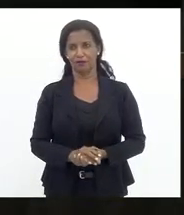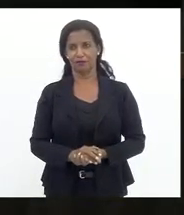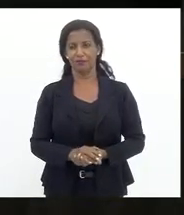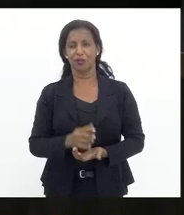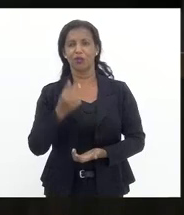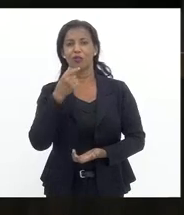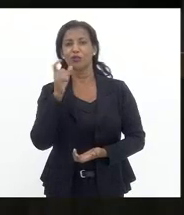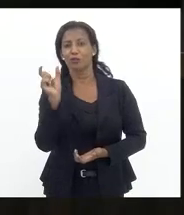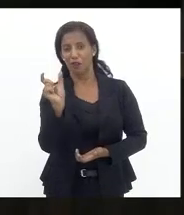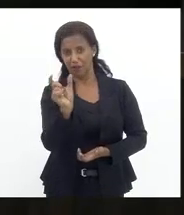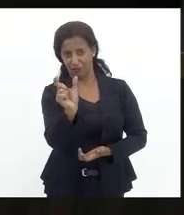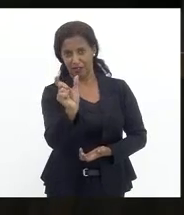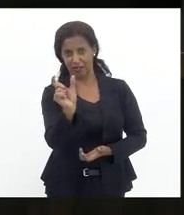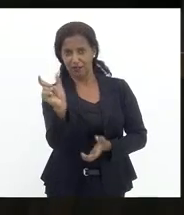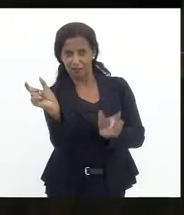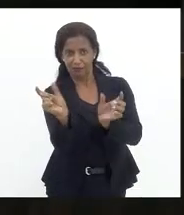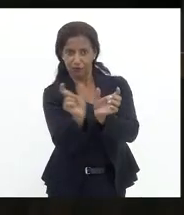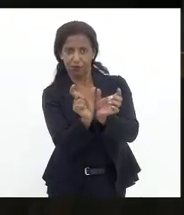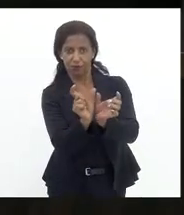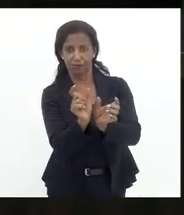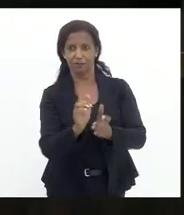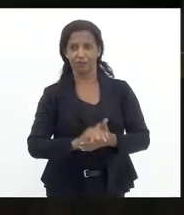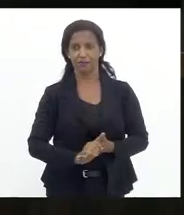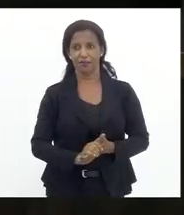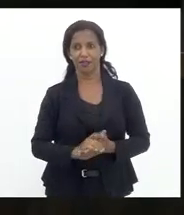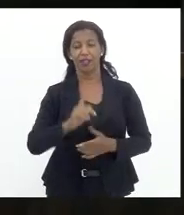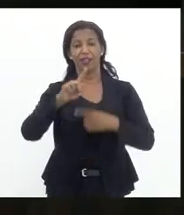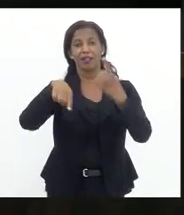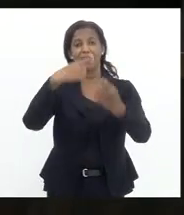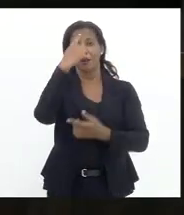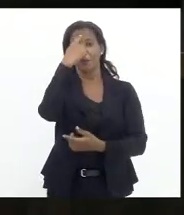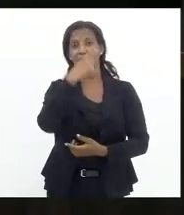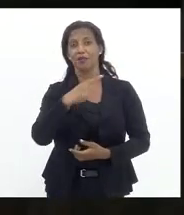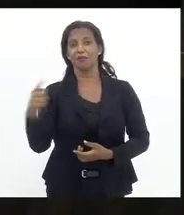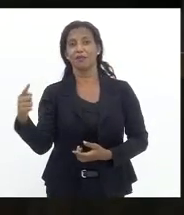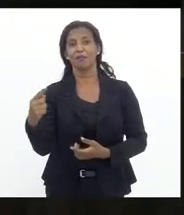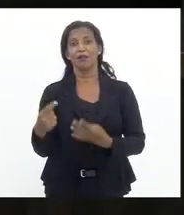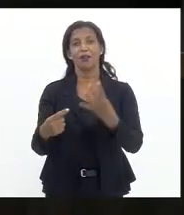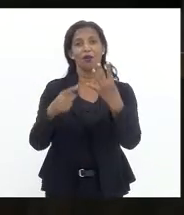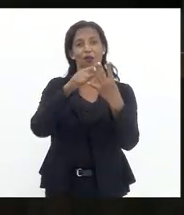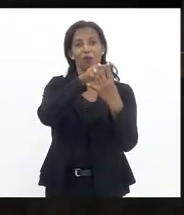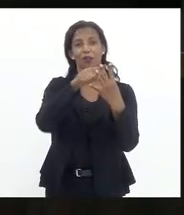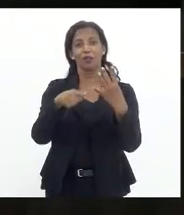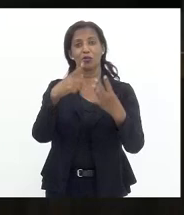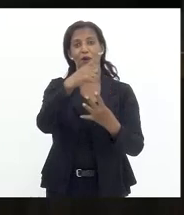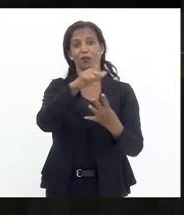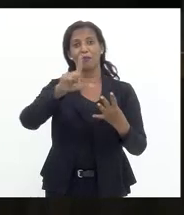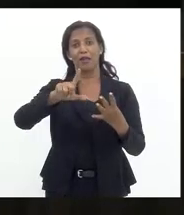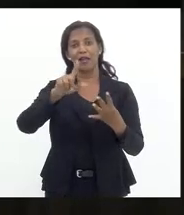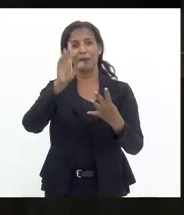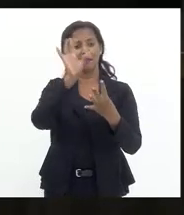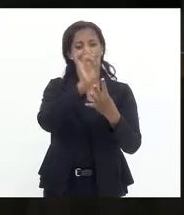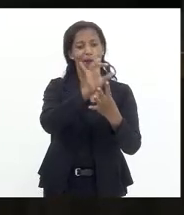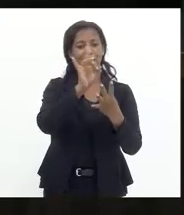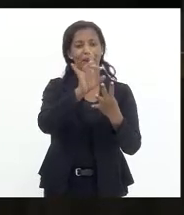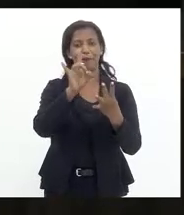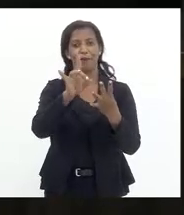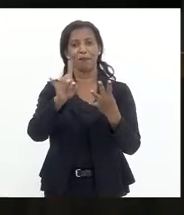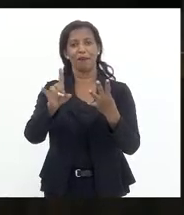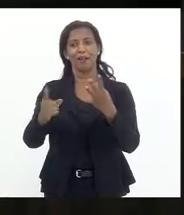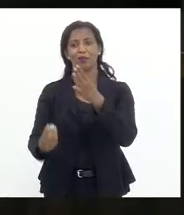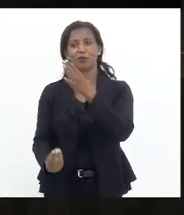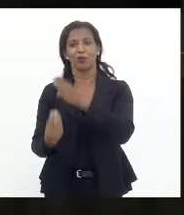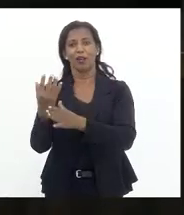uma fala em relação à fala de Vossa Excelência, que na próxima semana eu vou botar os 4 PLs de Vossa Excelência que cria programas.